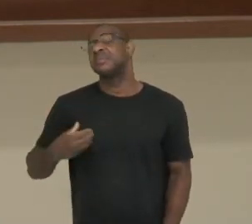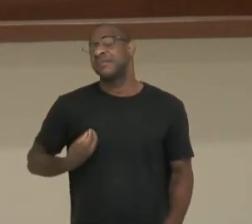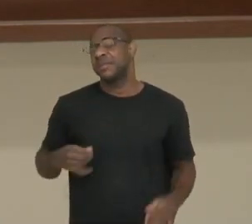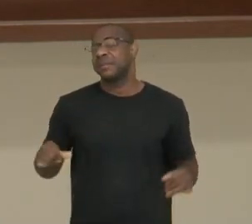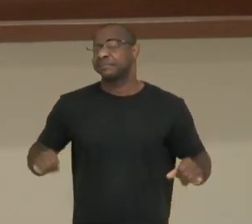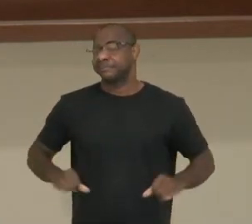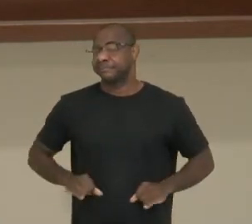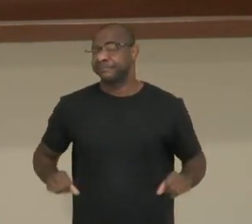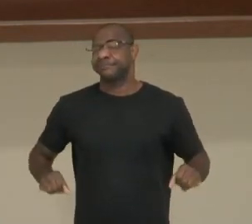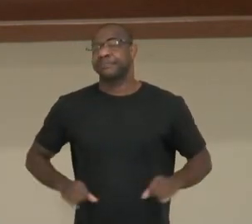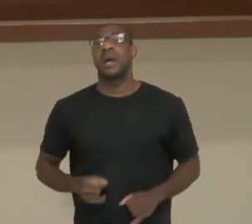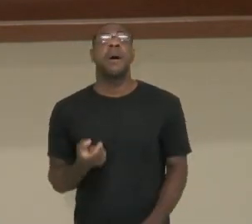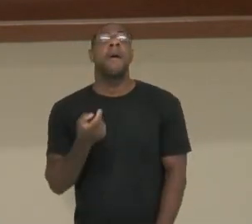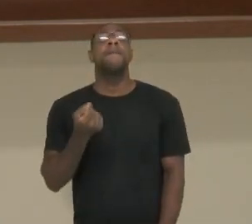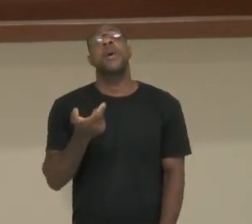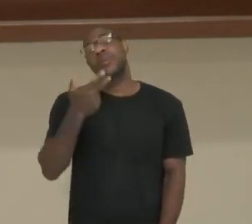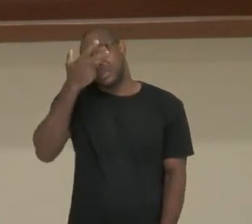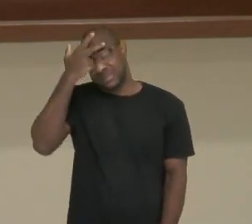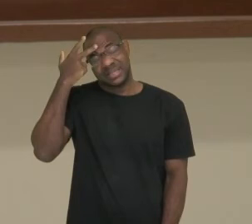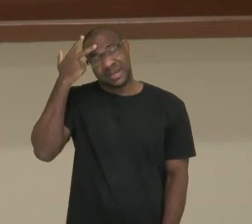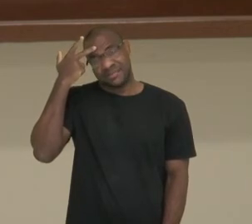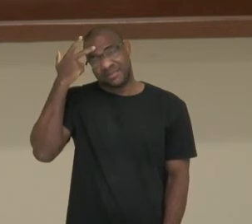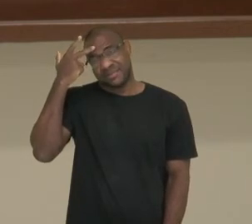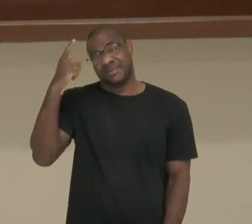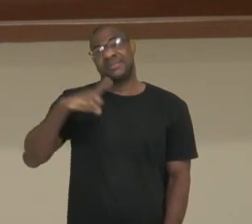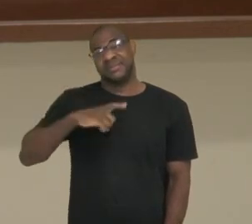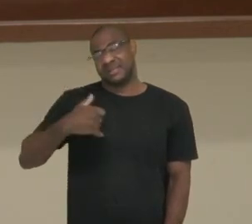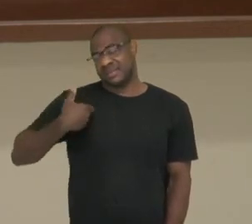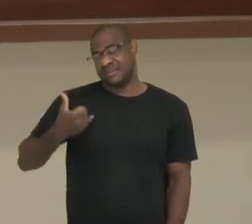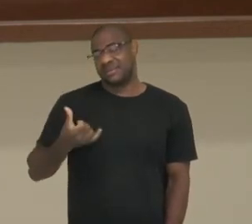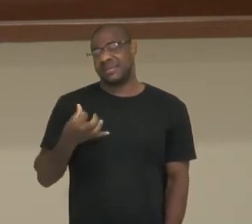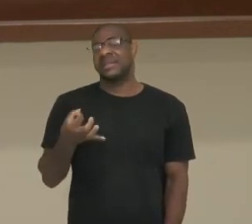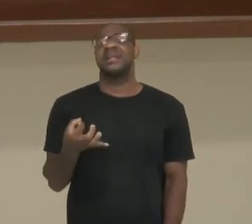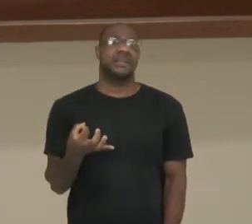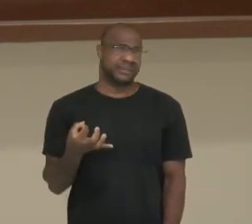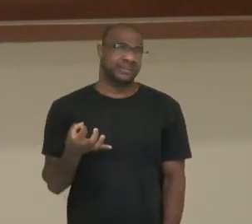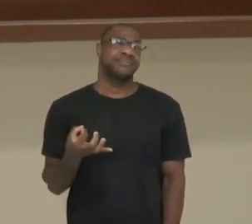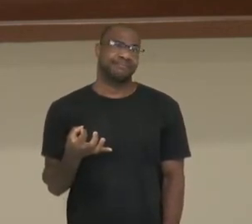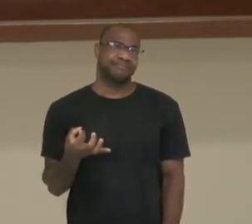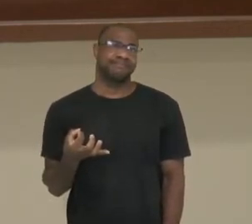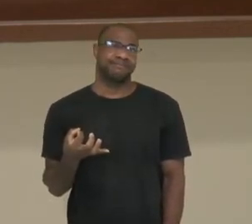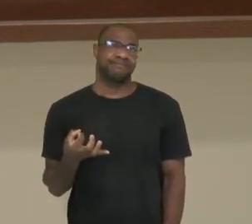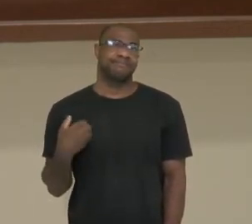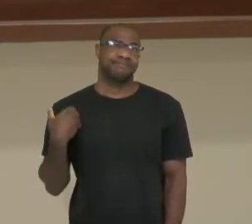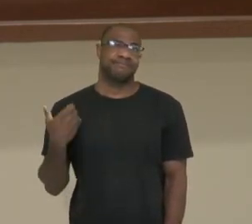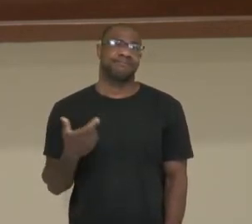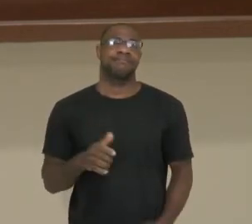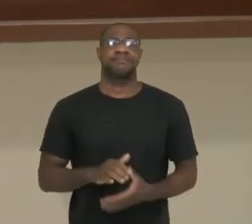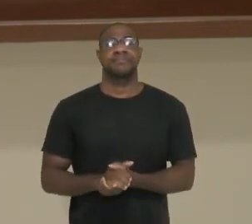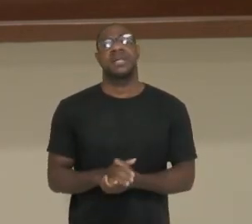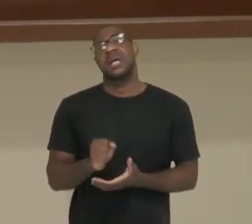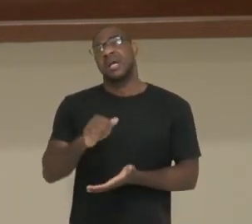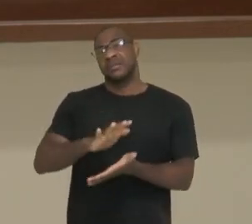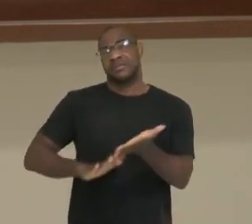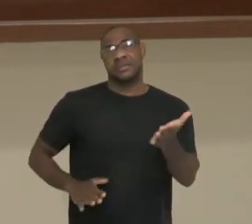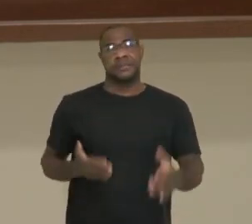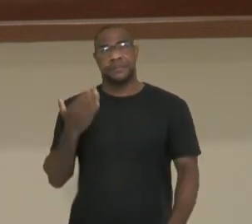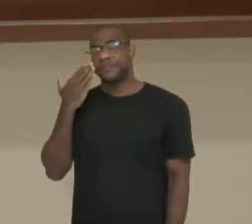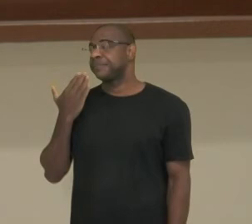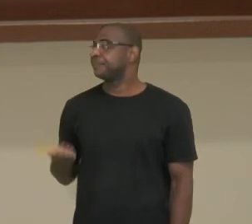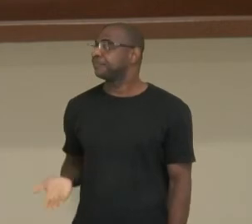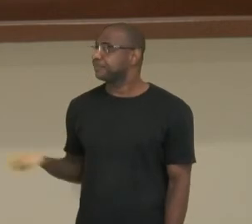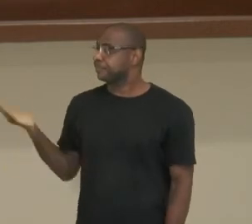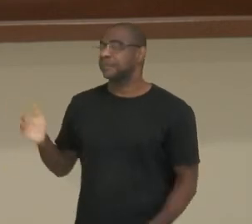sofrida. Então, raros eram os casos de escravos sexagenários. Chegamos na nossa